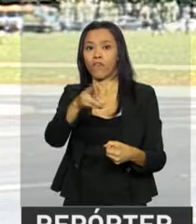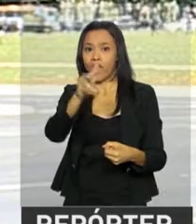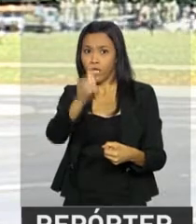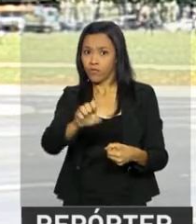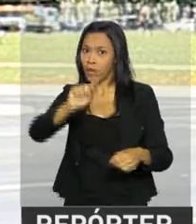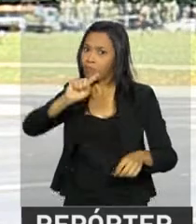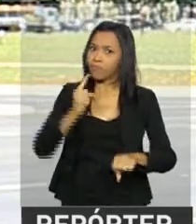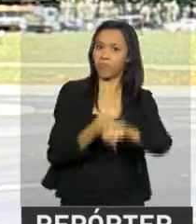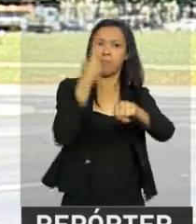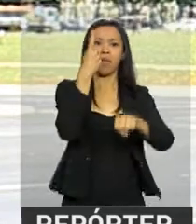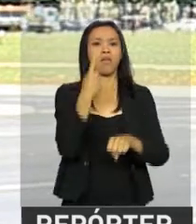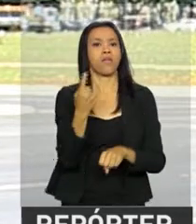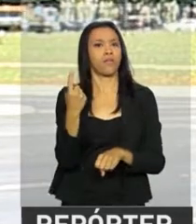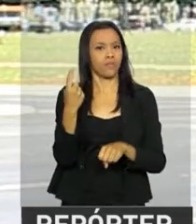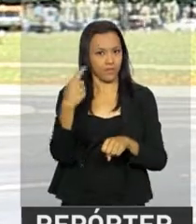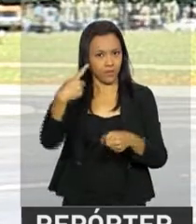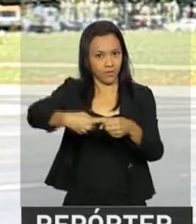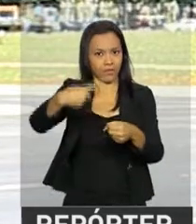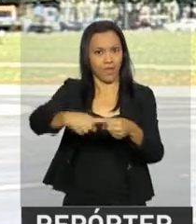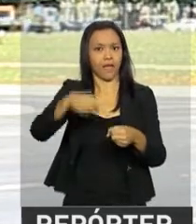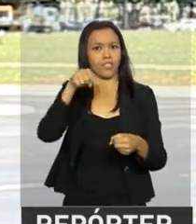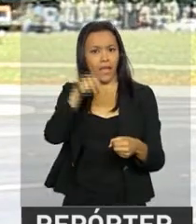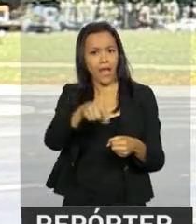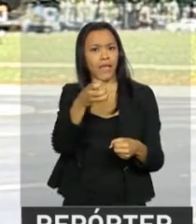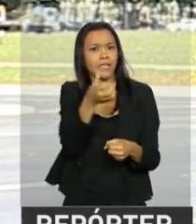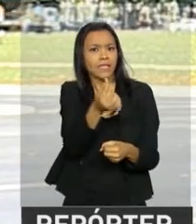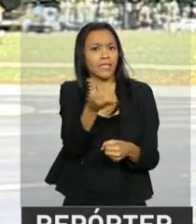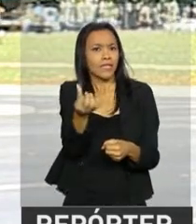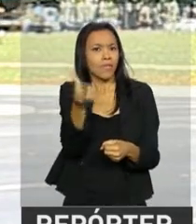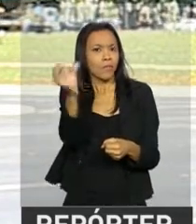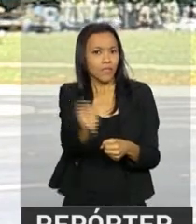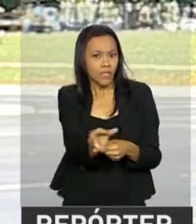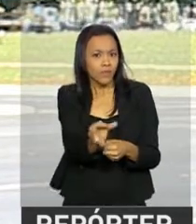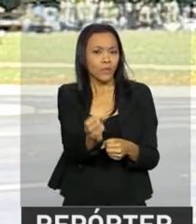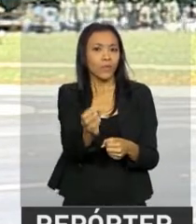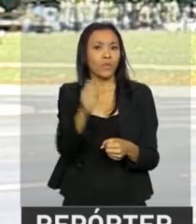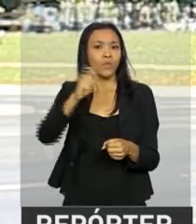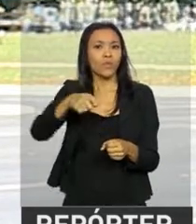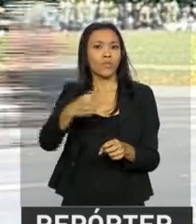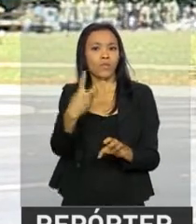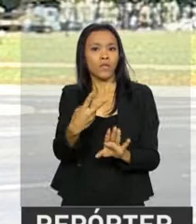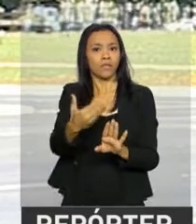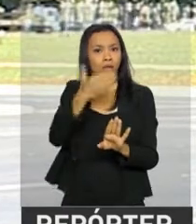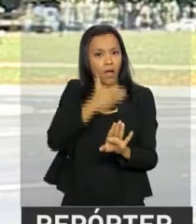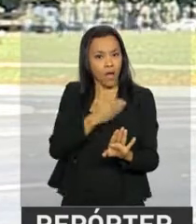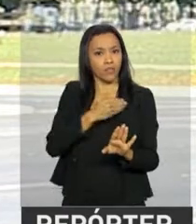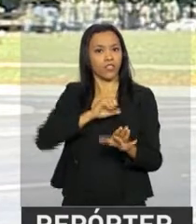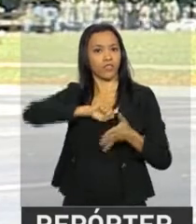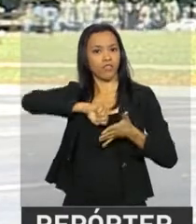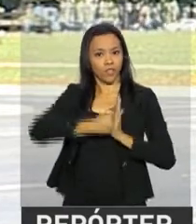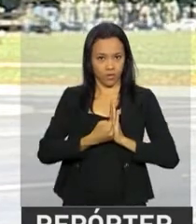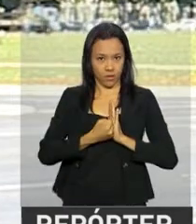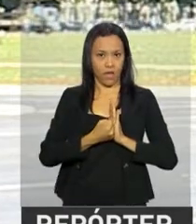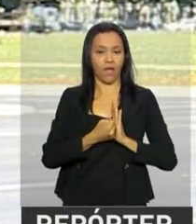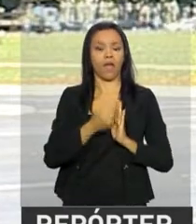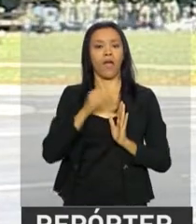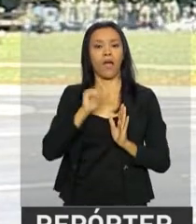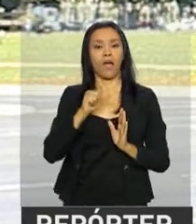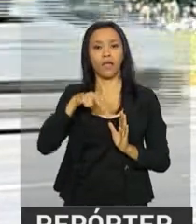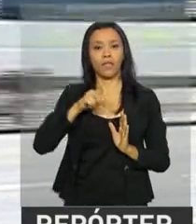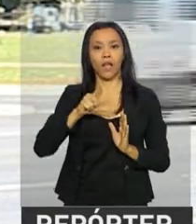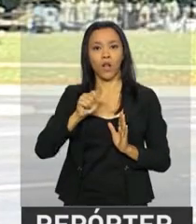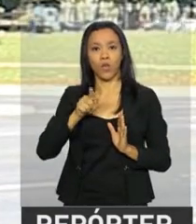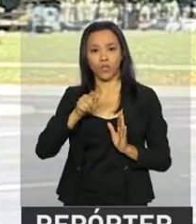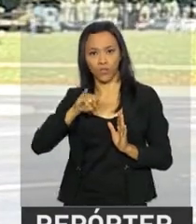o percentual era de 60% 2 meses antes da mudança. E no dia 12 de